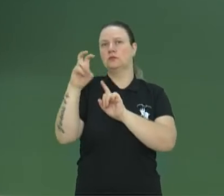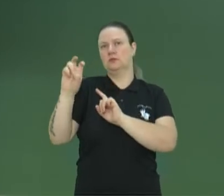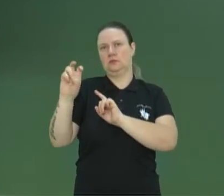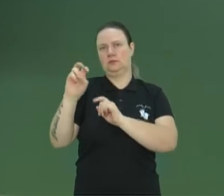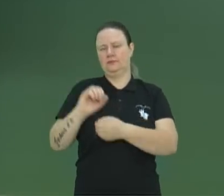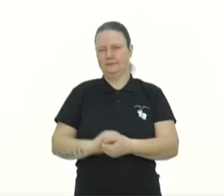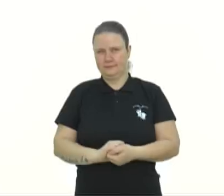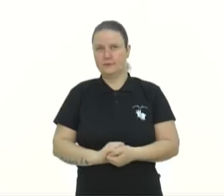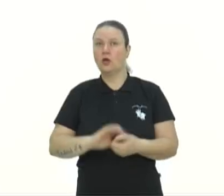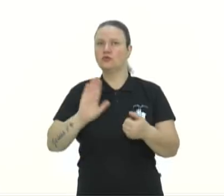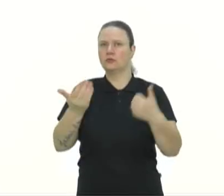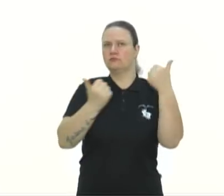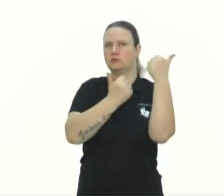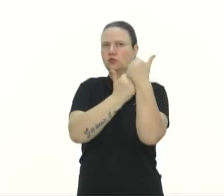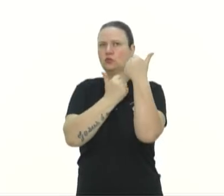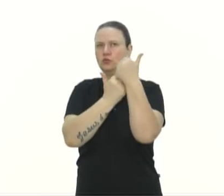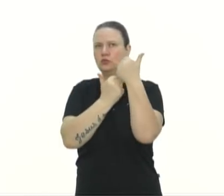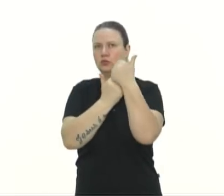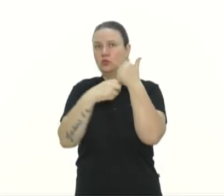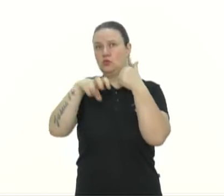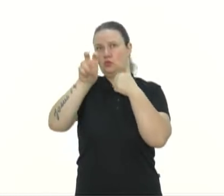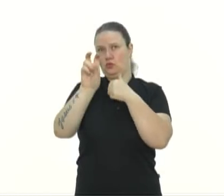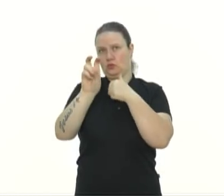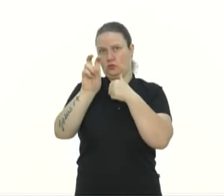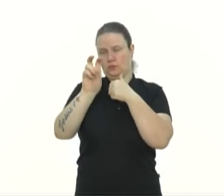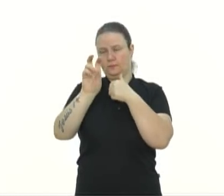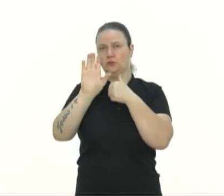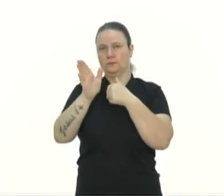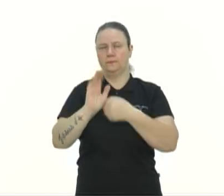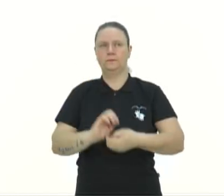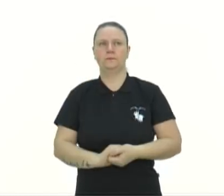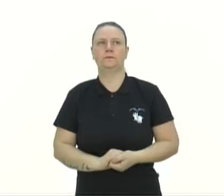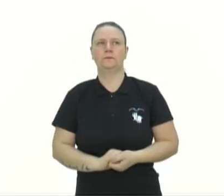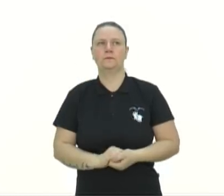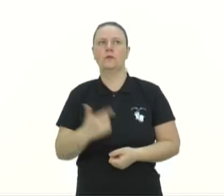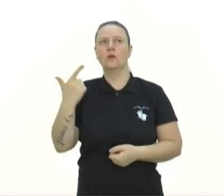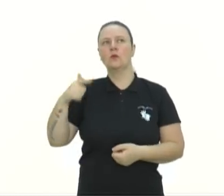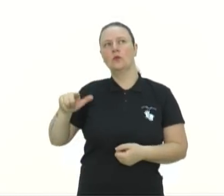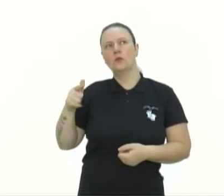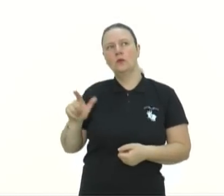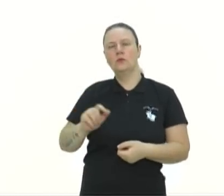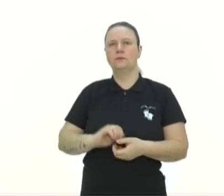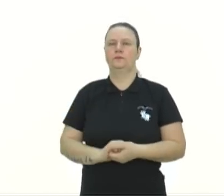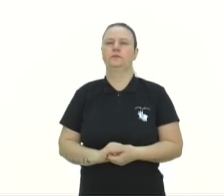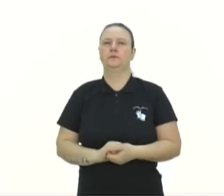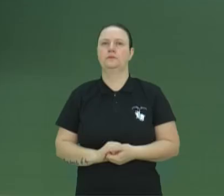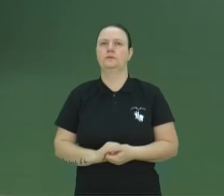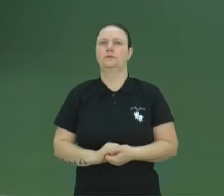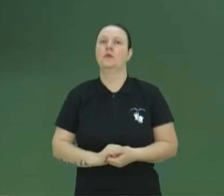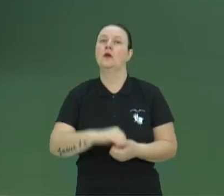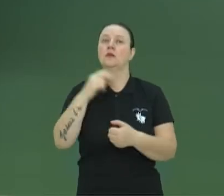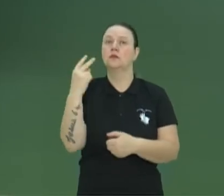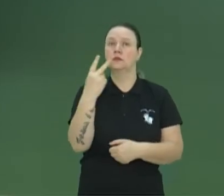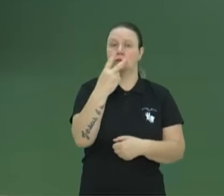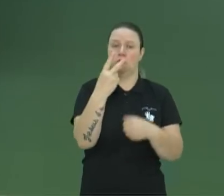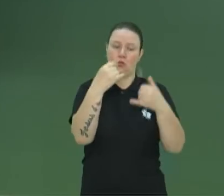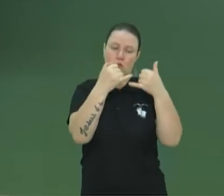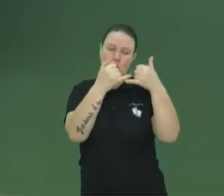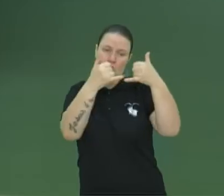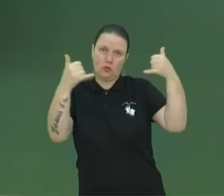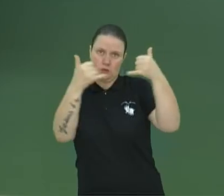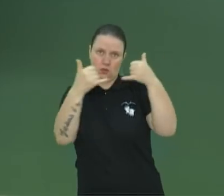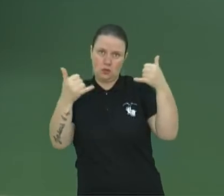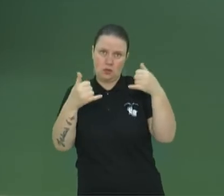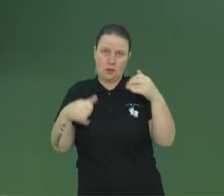fiz a substituição do 5 no lugar desse elemento. Próximo elemento, né? Na segunda linha agora e na